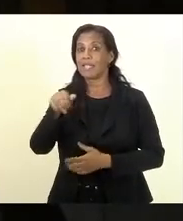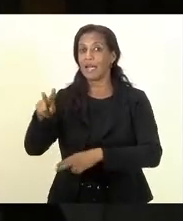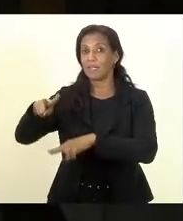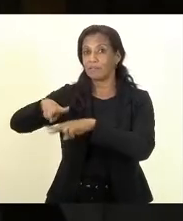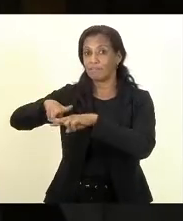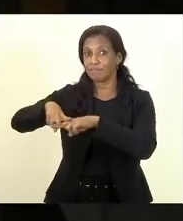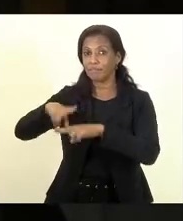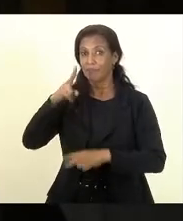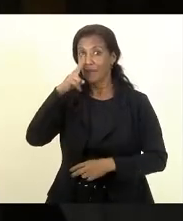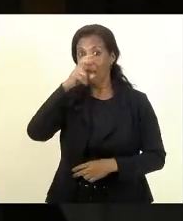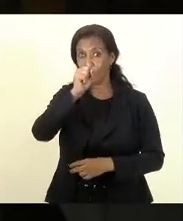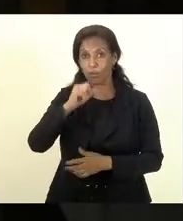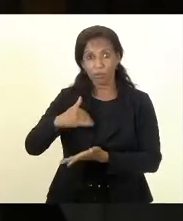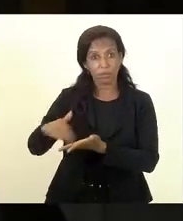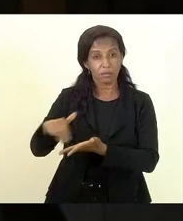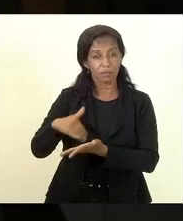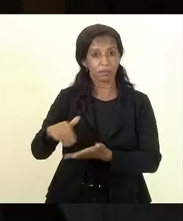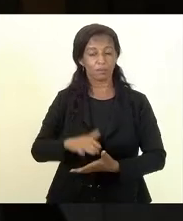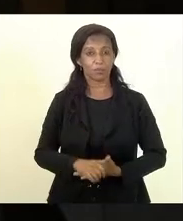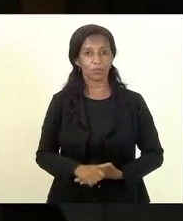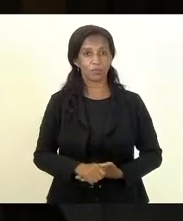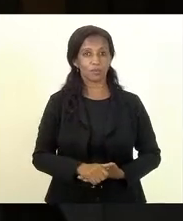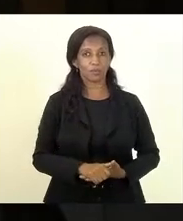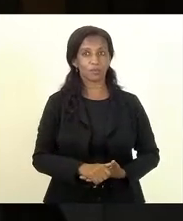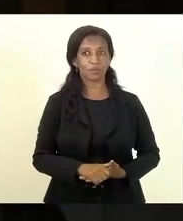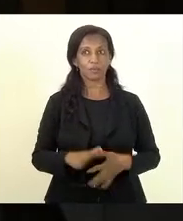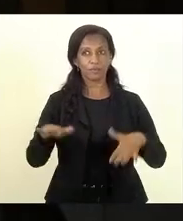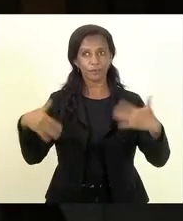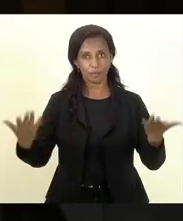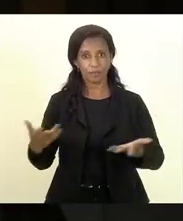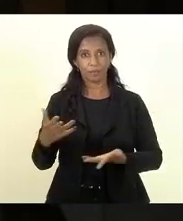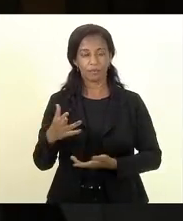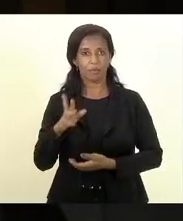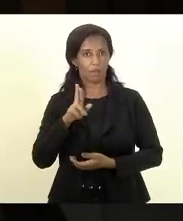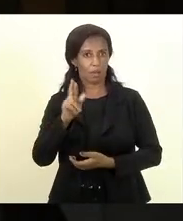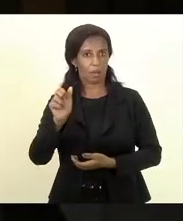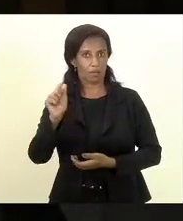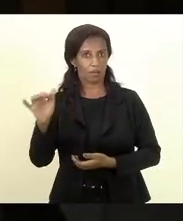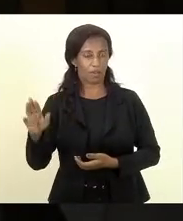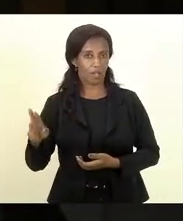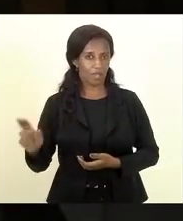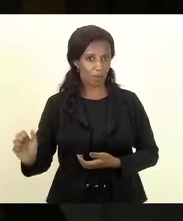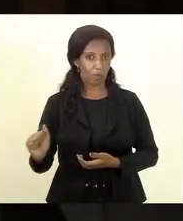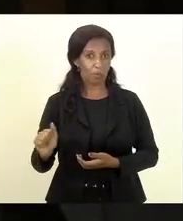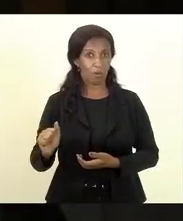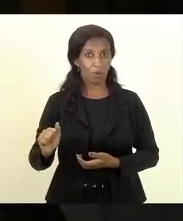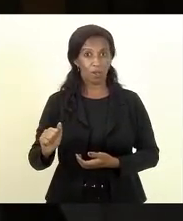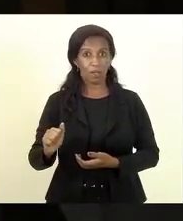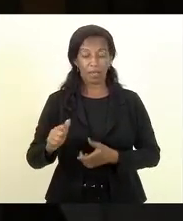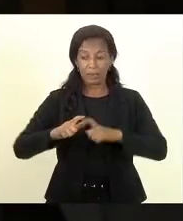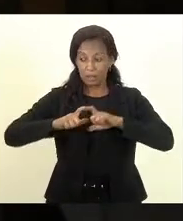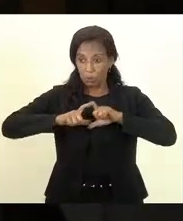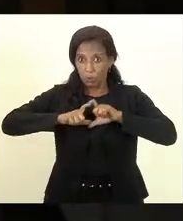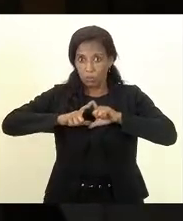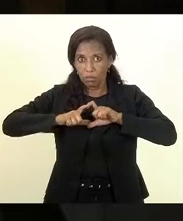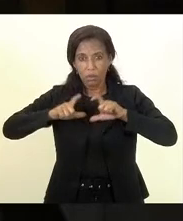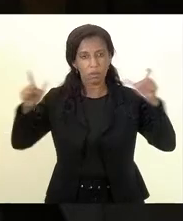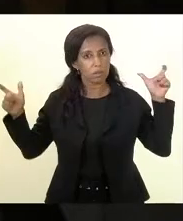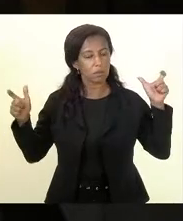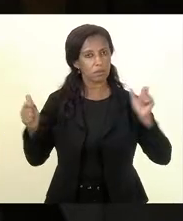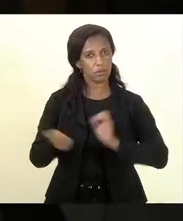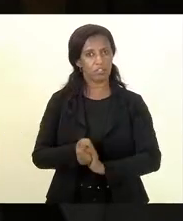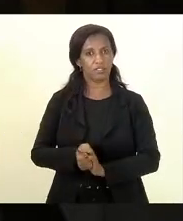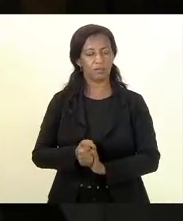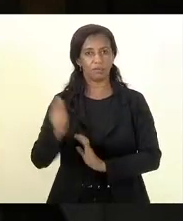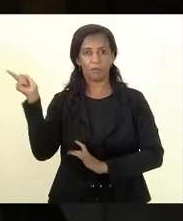A força do secretário, até então Rafael Montenegro, era tão grande, que